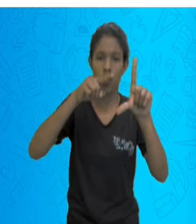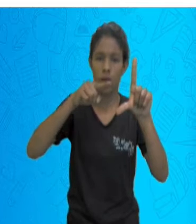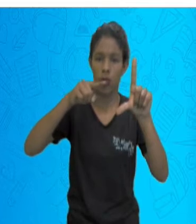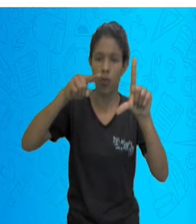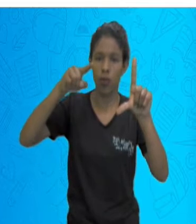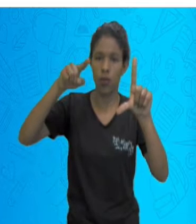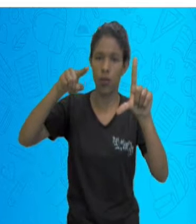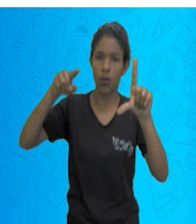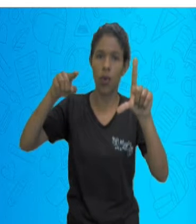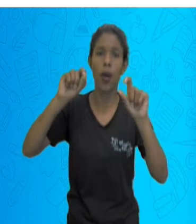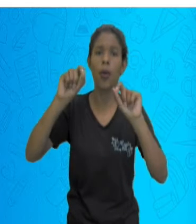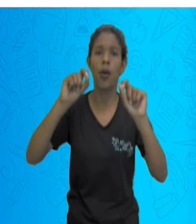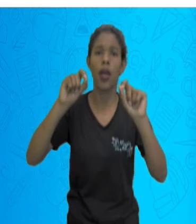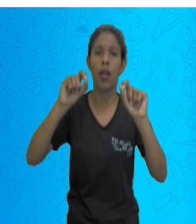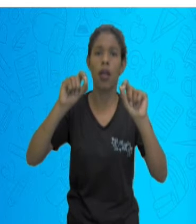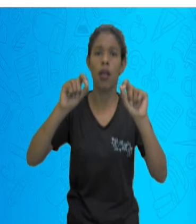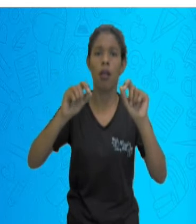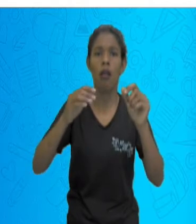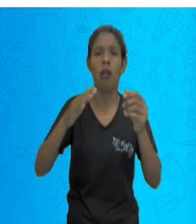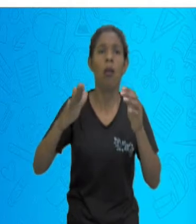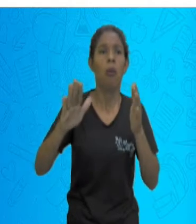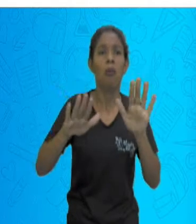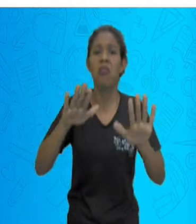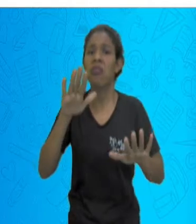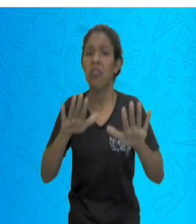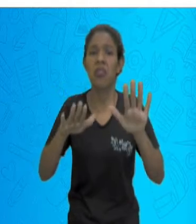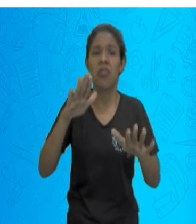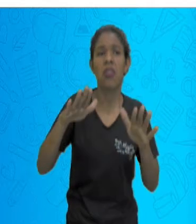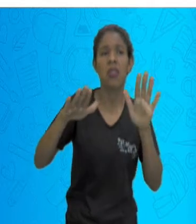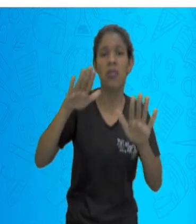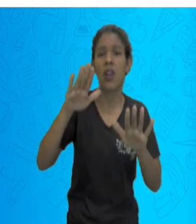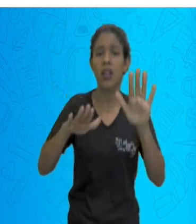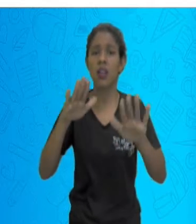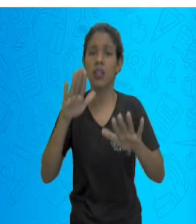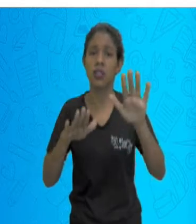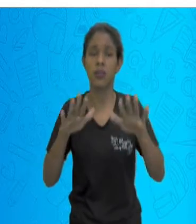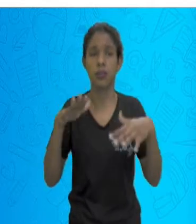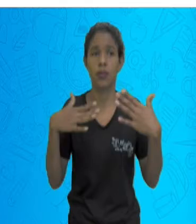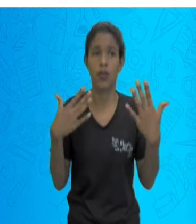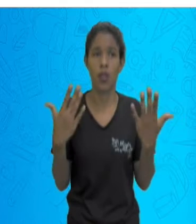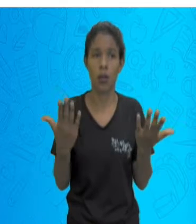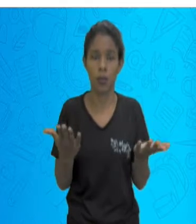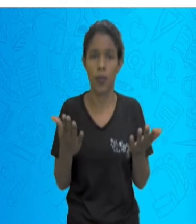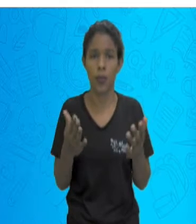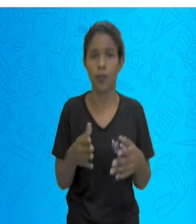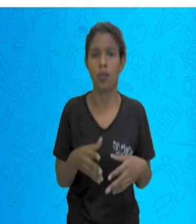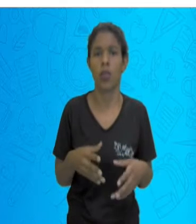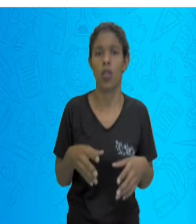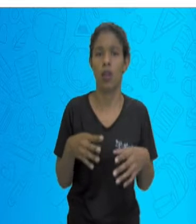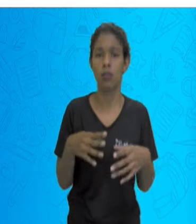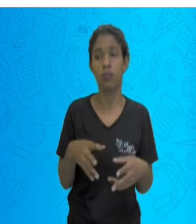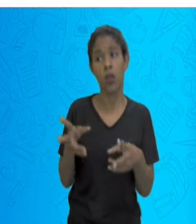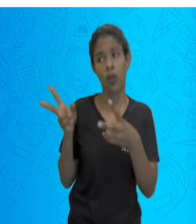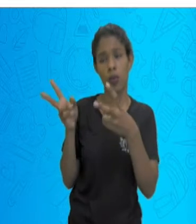com a evolução da grandeza que está no eixo horizontal do gráfico. Observe o gráfico a